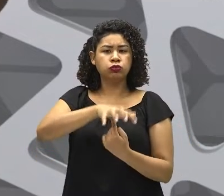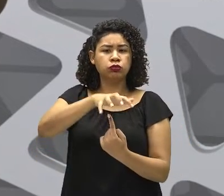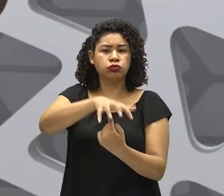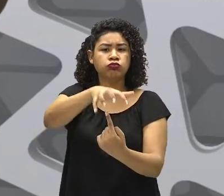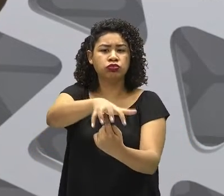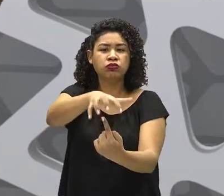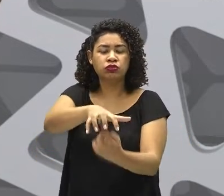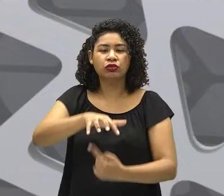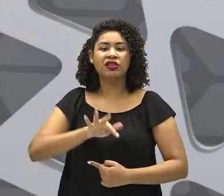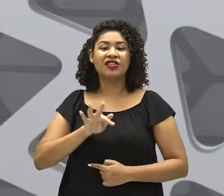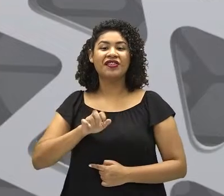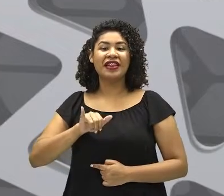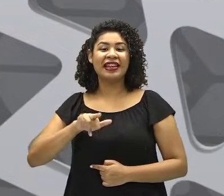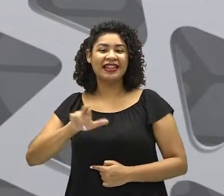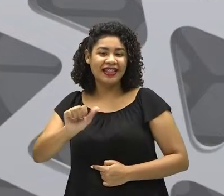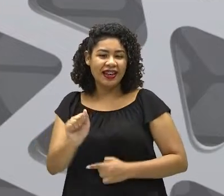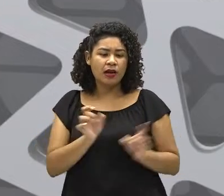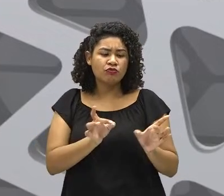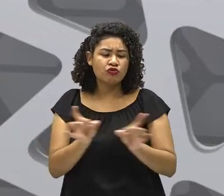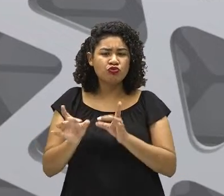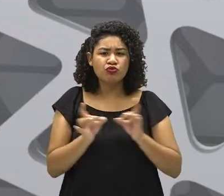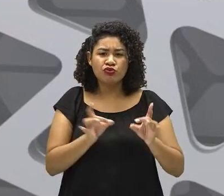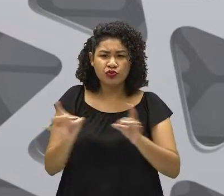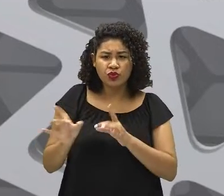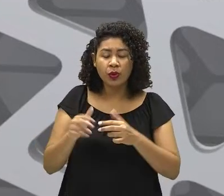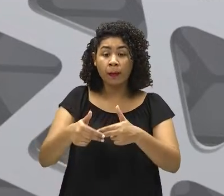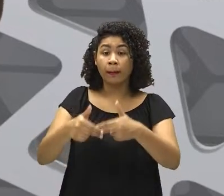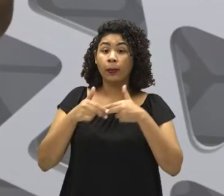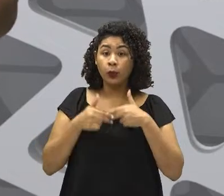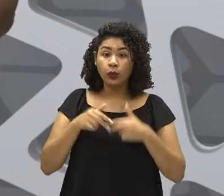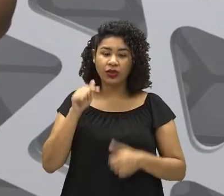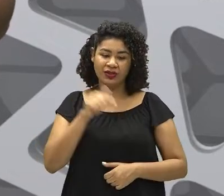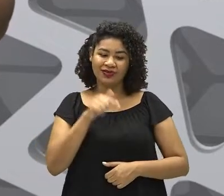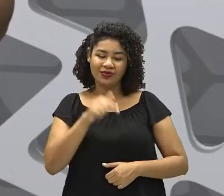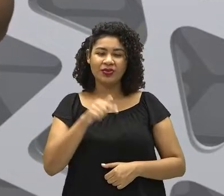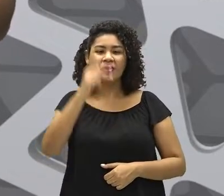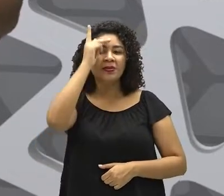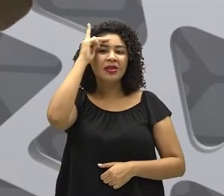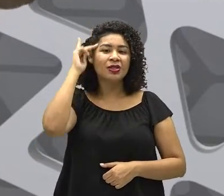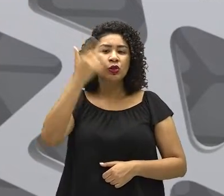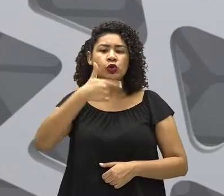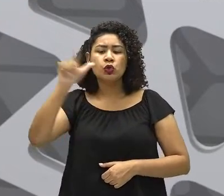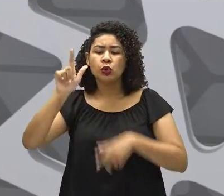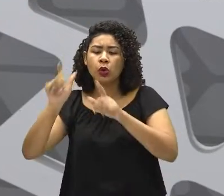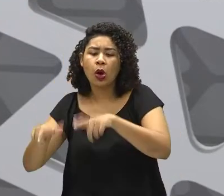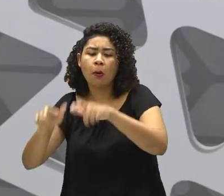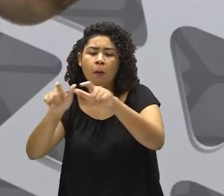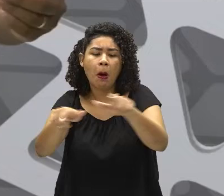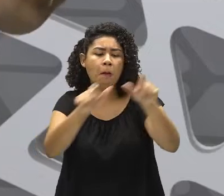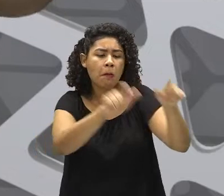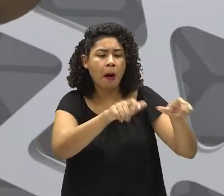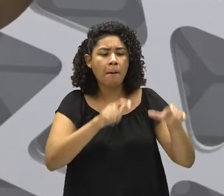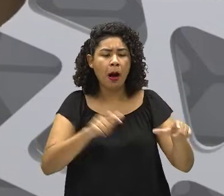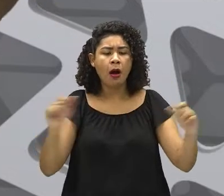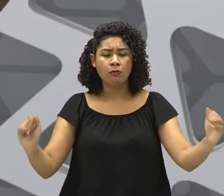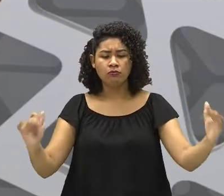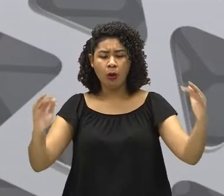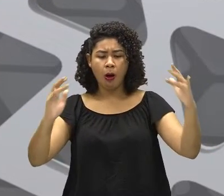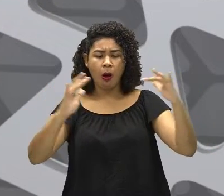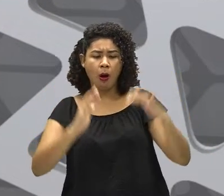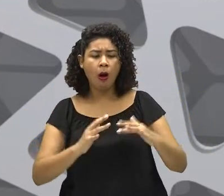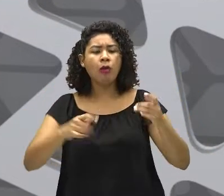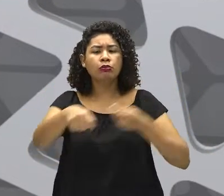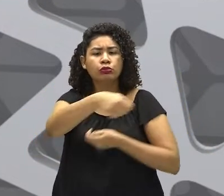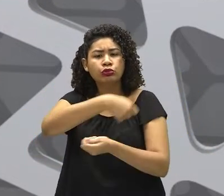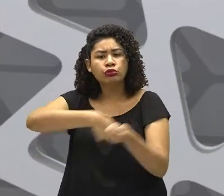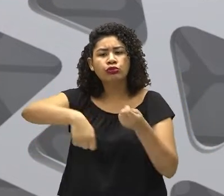feiras medievais. E justamente nesse encontro dessas feiras, onde vem gente de uma área tal, outro de uma área X, outro de uma área Y, para